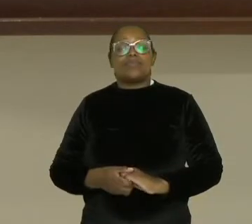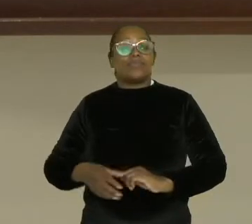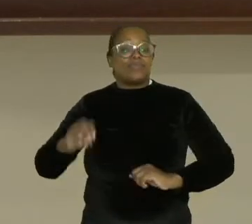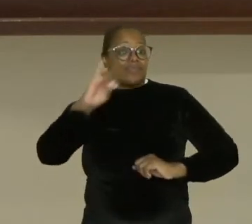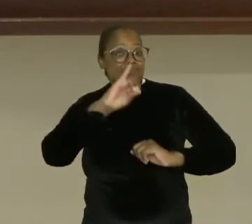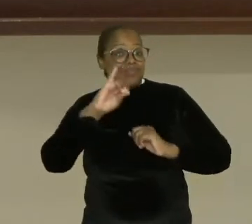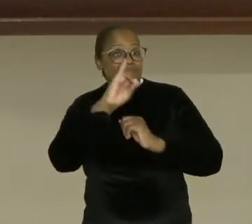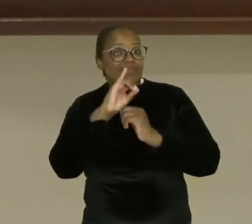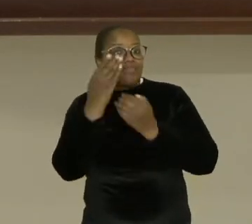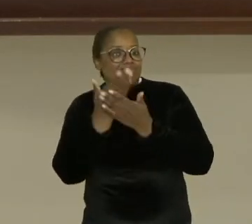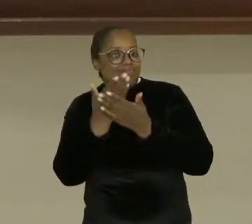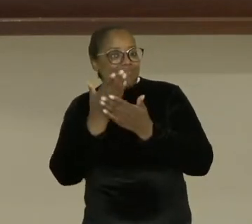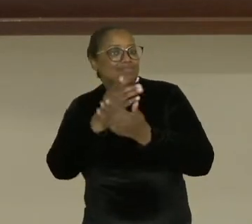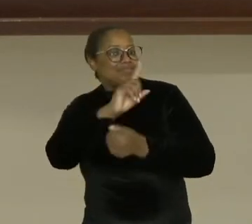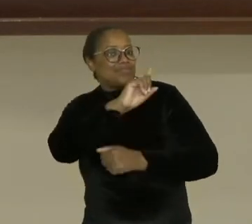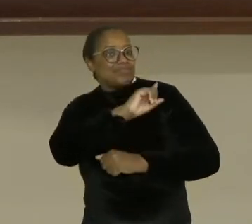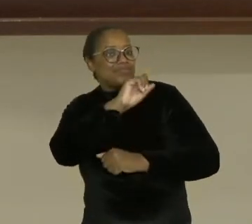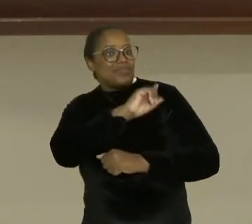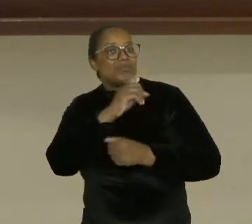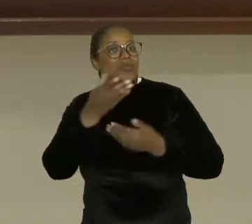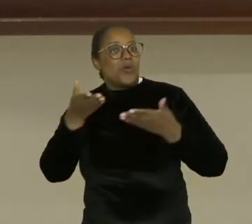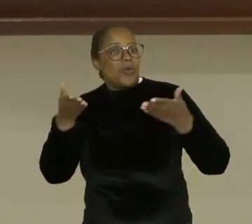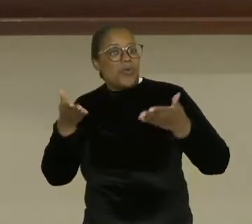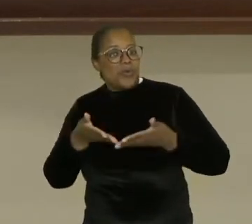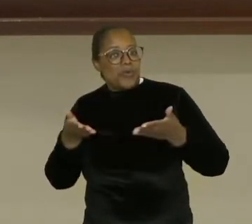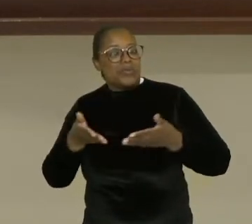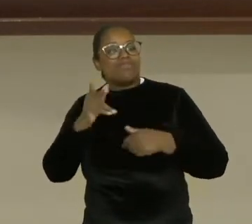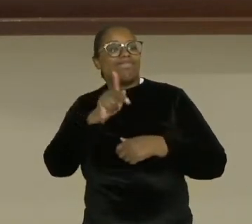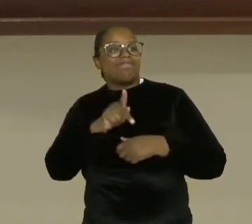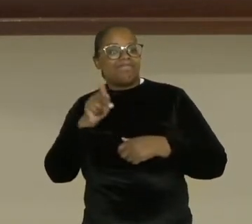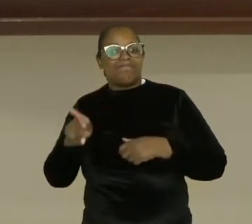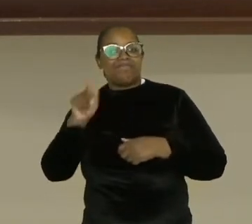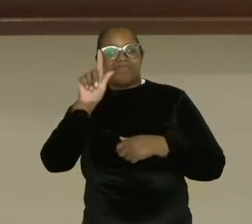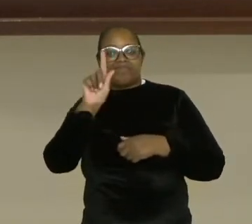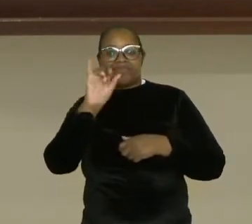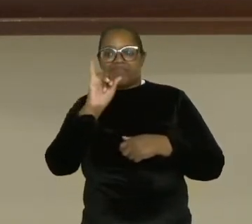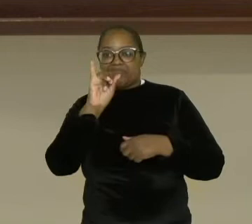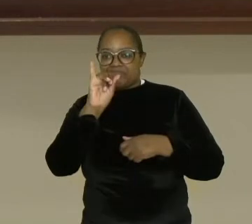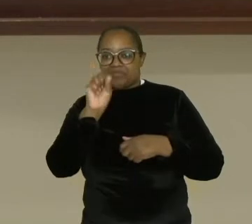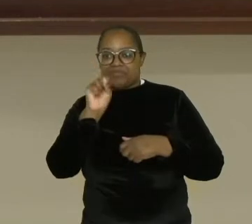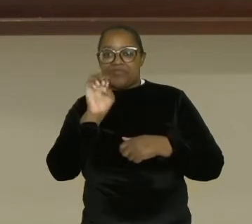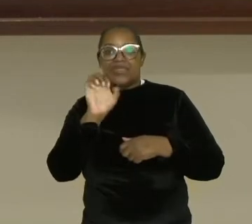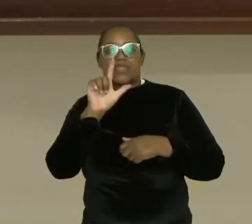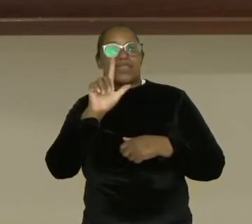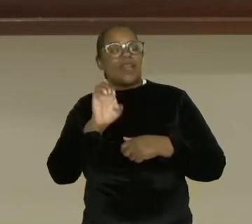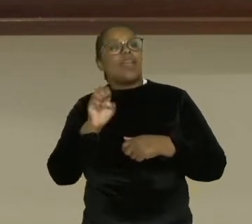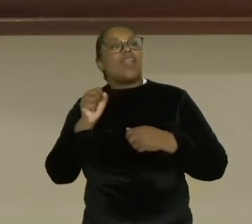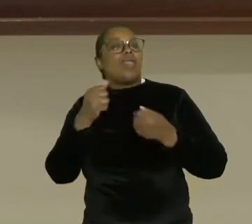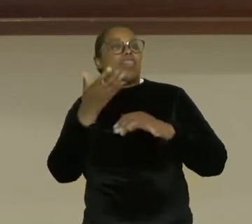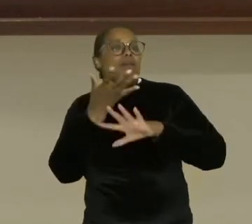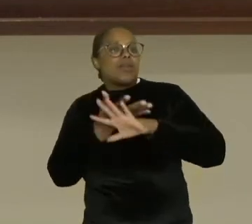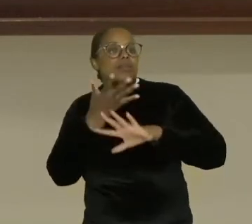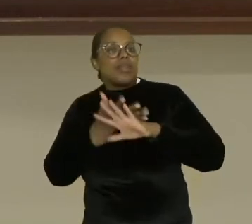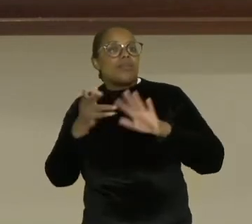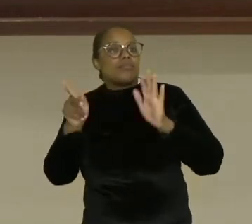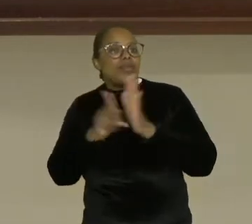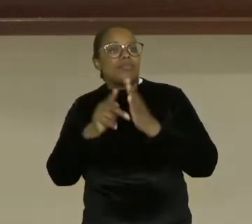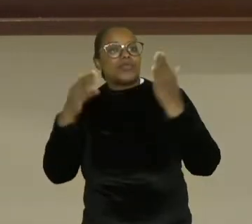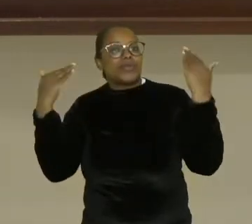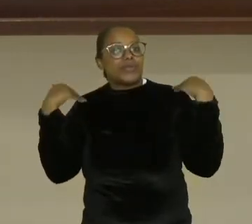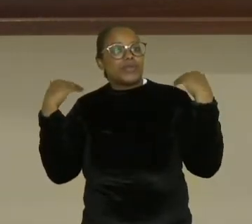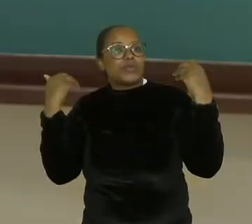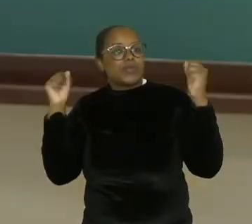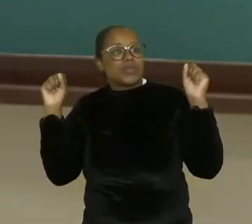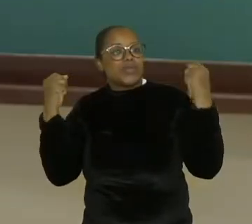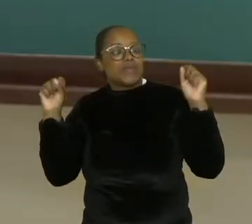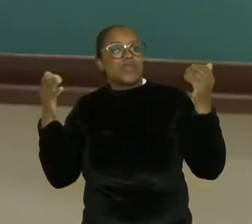Olá, estudantes da primeira série do ensino médio. Eu sou a professora Gisele Souza, da disciplina de Educação Física, e hoje nós vamos conversar